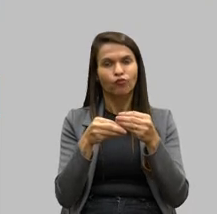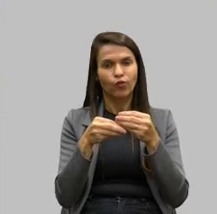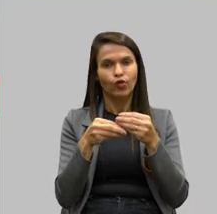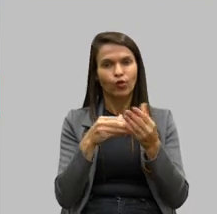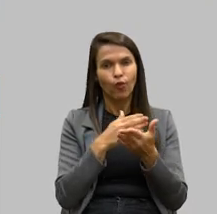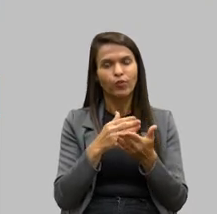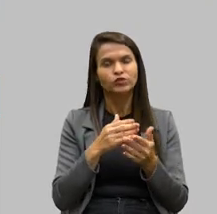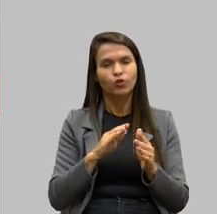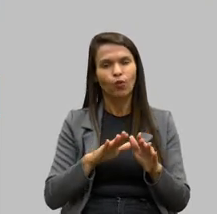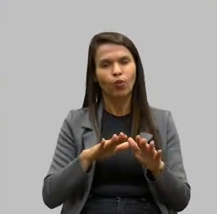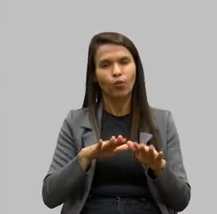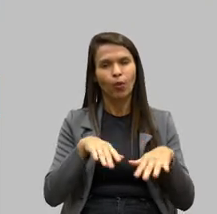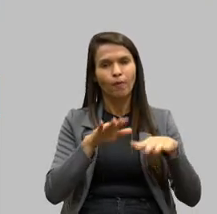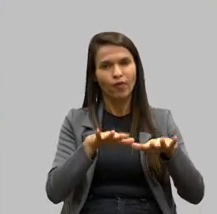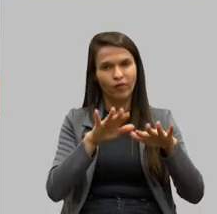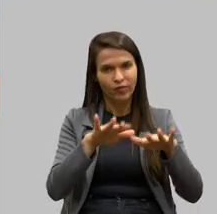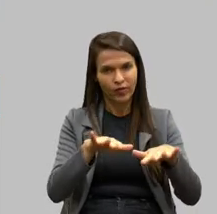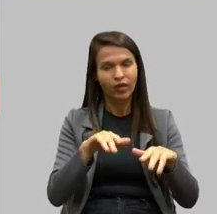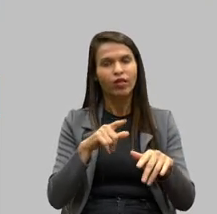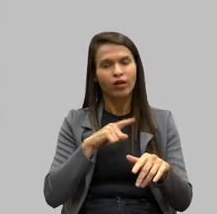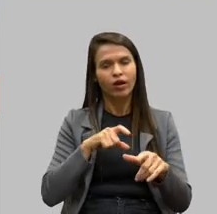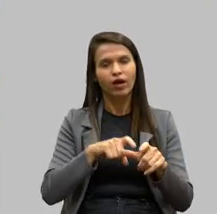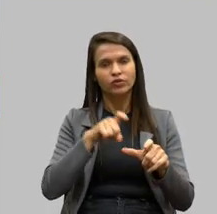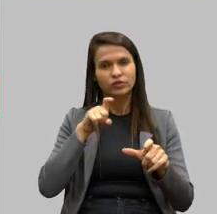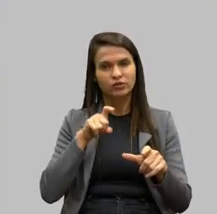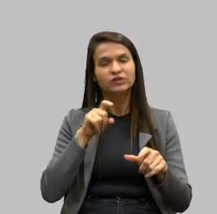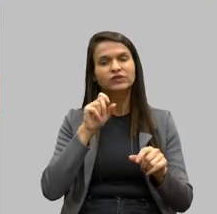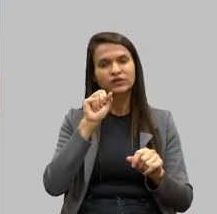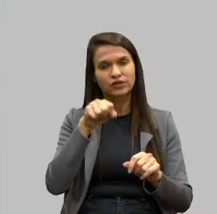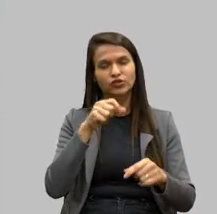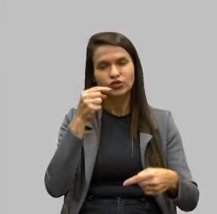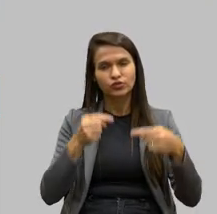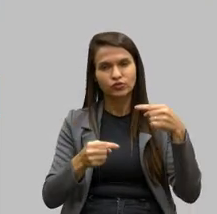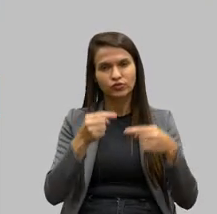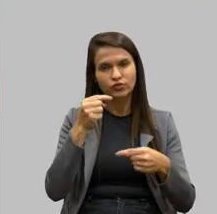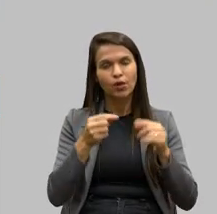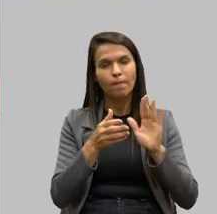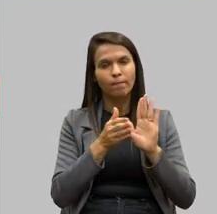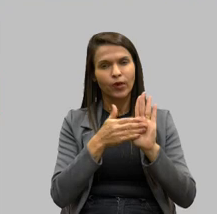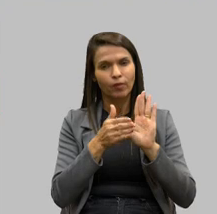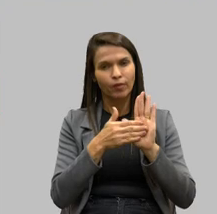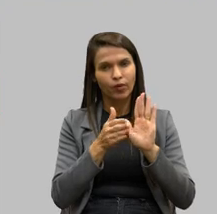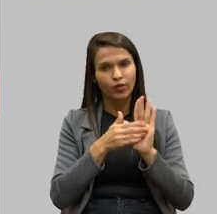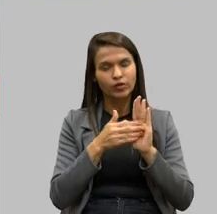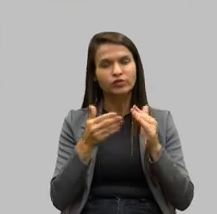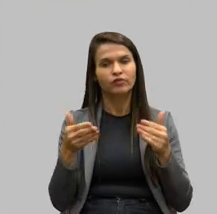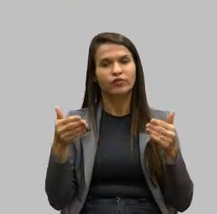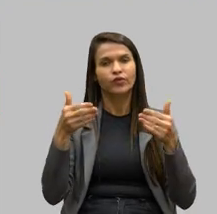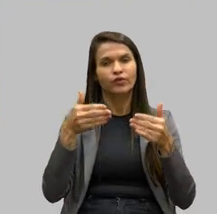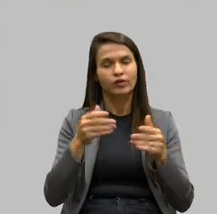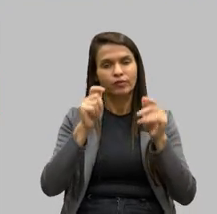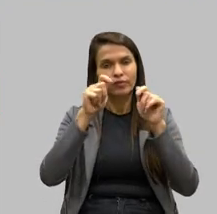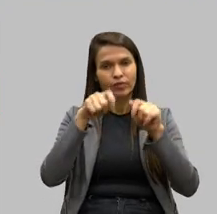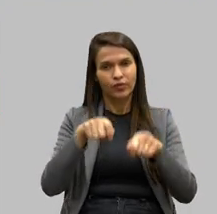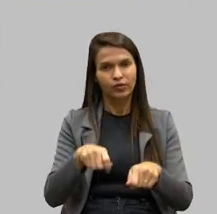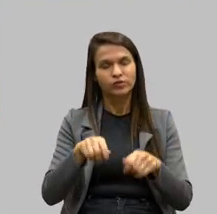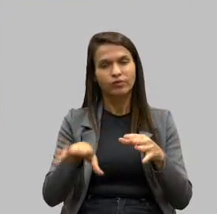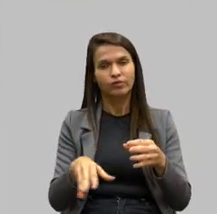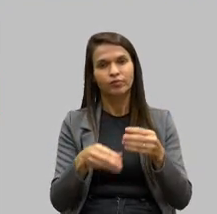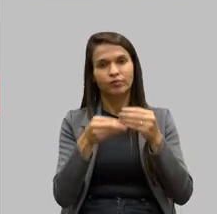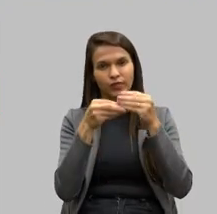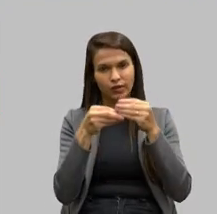colocado, ele terá, sim, autonomia de discutir e fazer proposições para que possa implantar